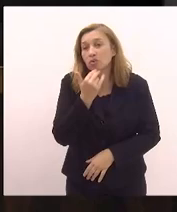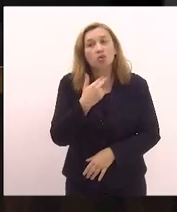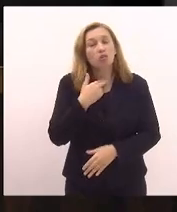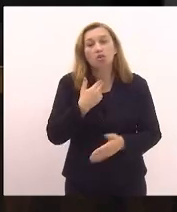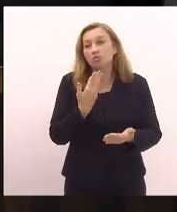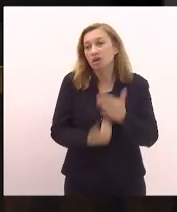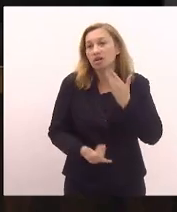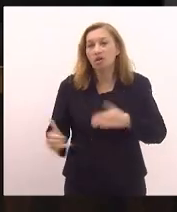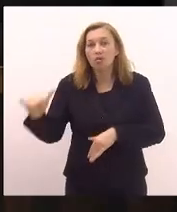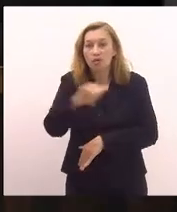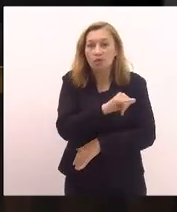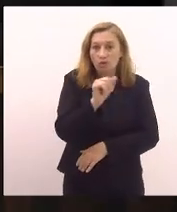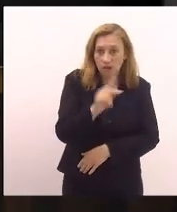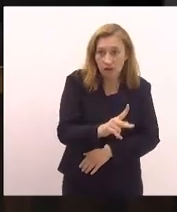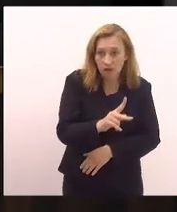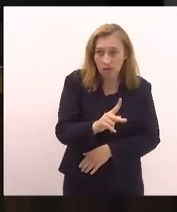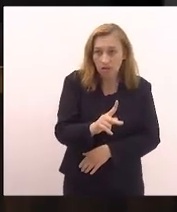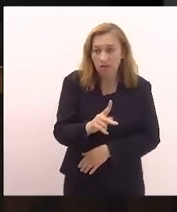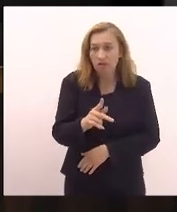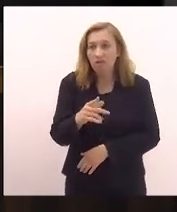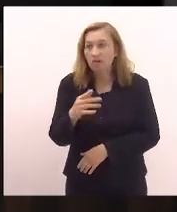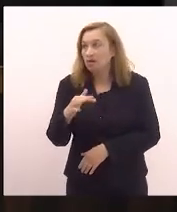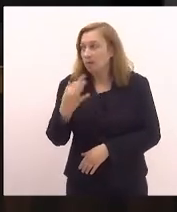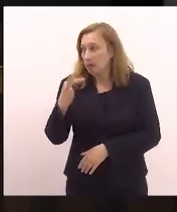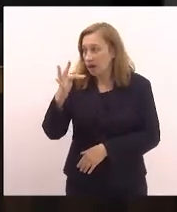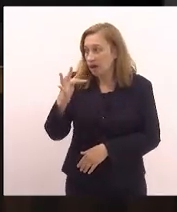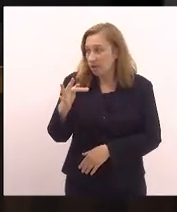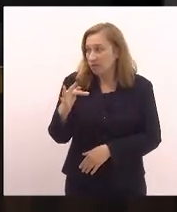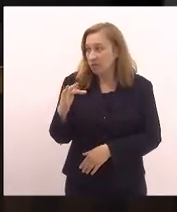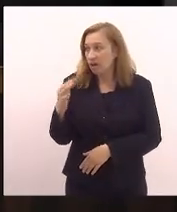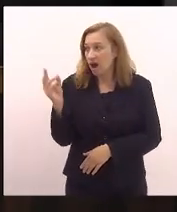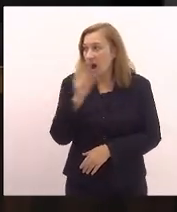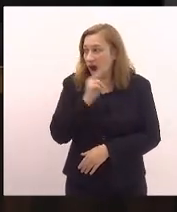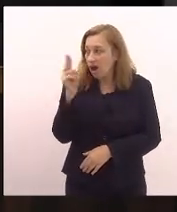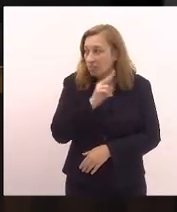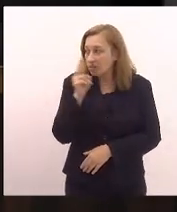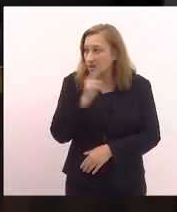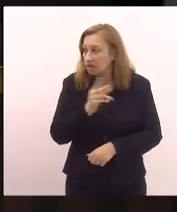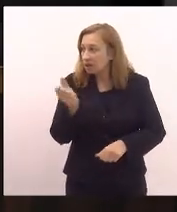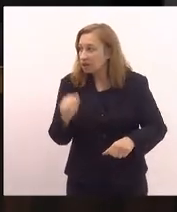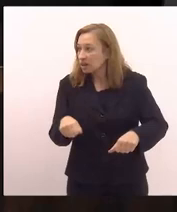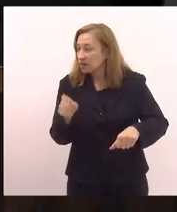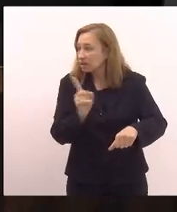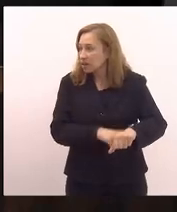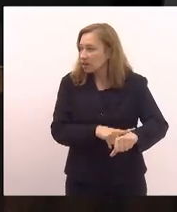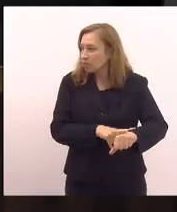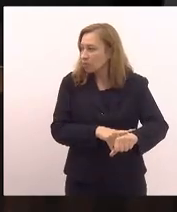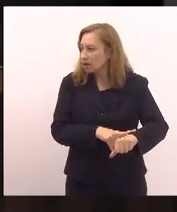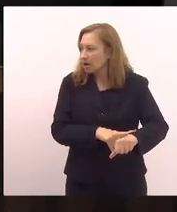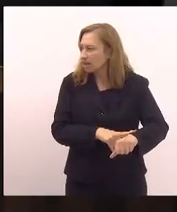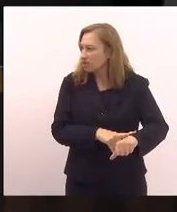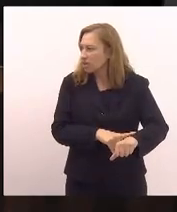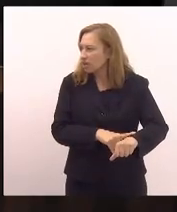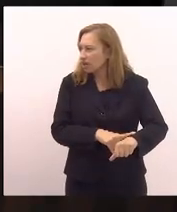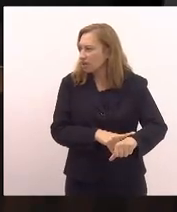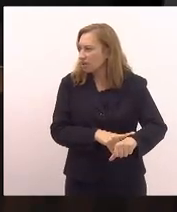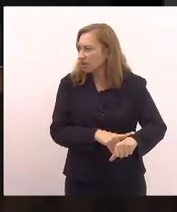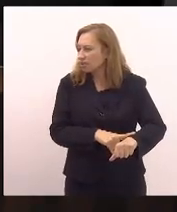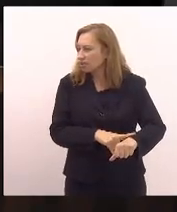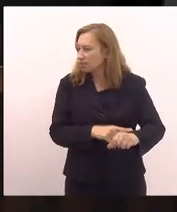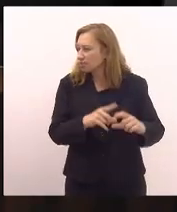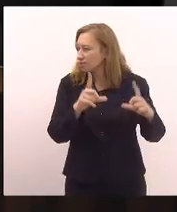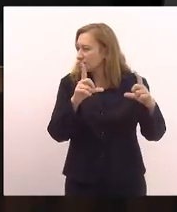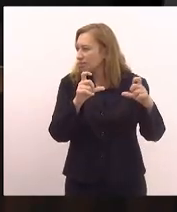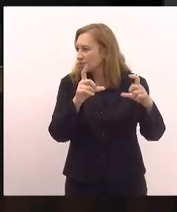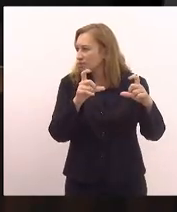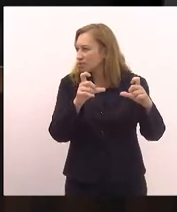perder o voo, tá? E a gente vai tentar ser mais ágil possível para dar tempo de fazer a sessão, fazer as fotos e eu poder sair